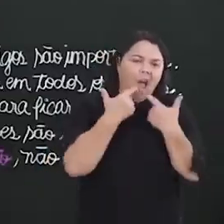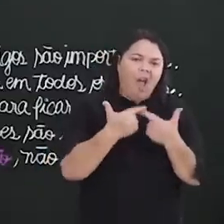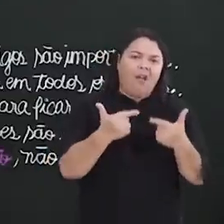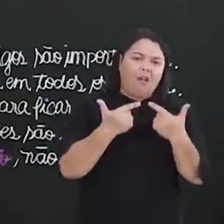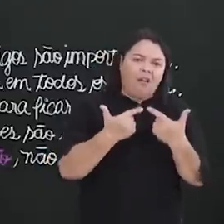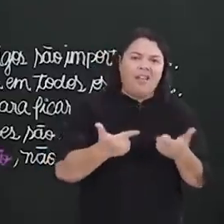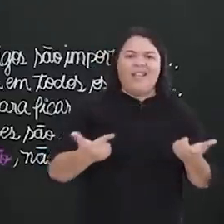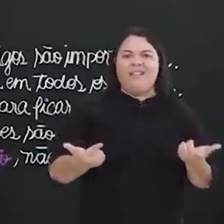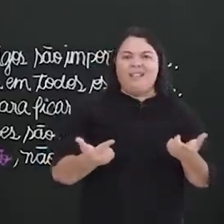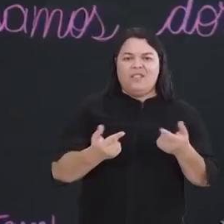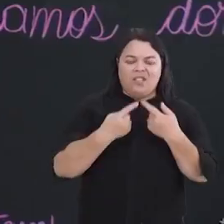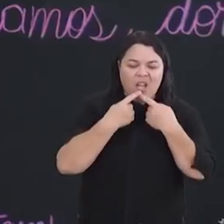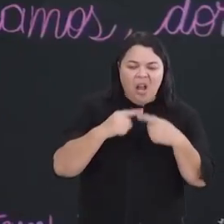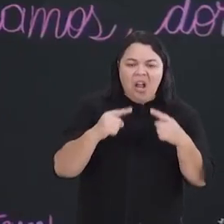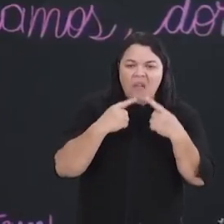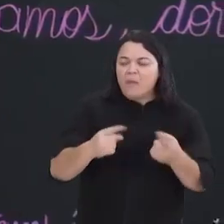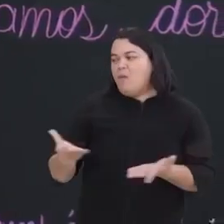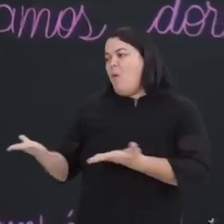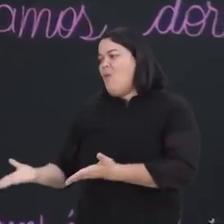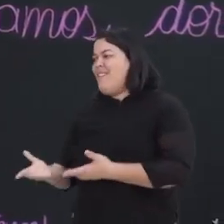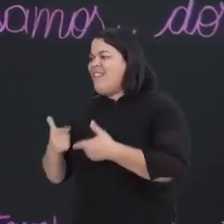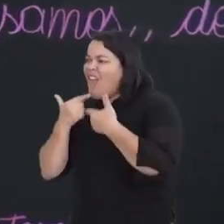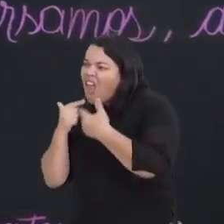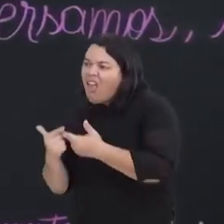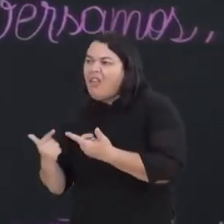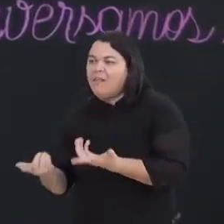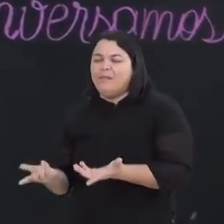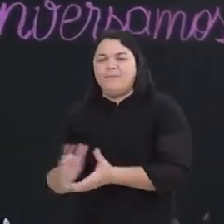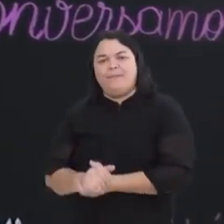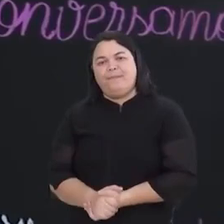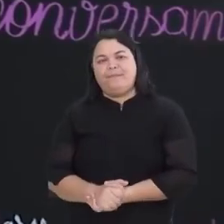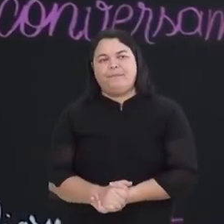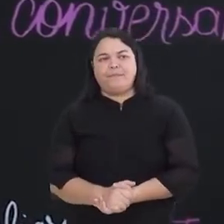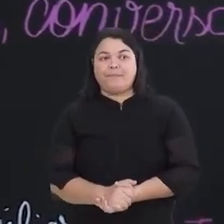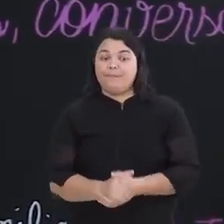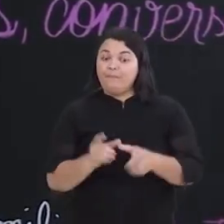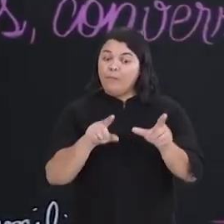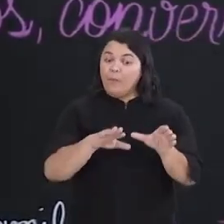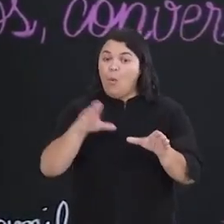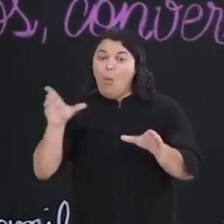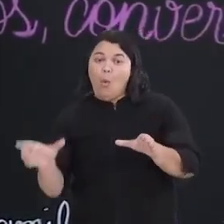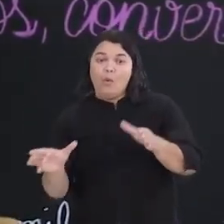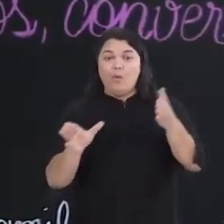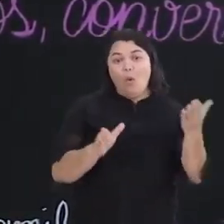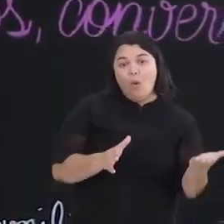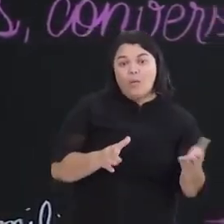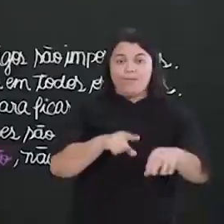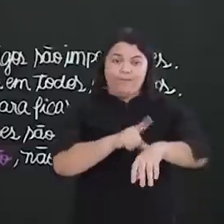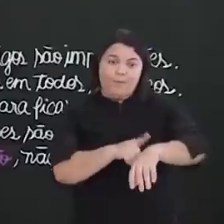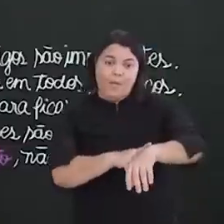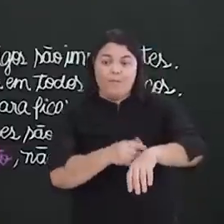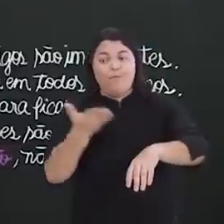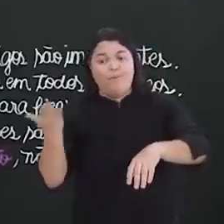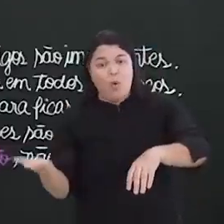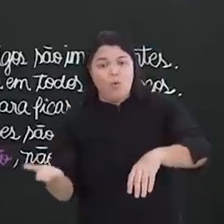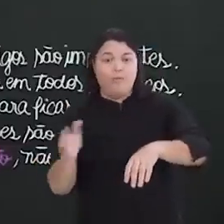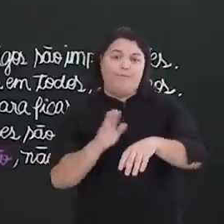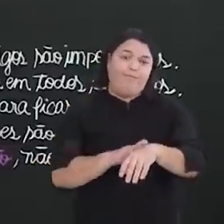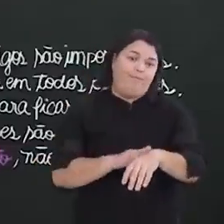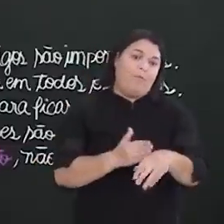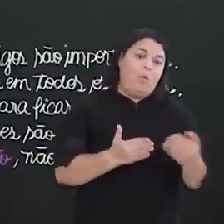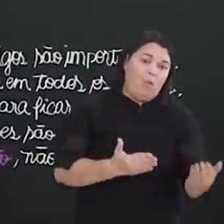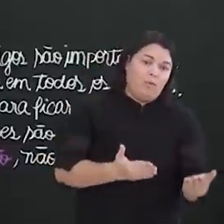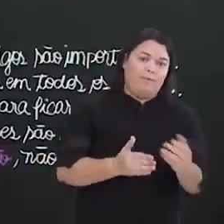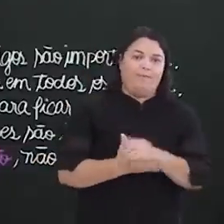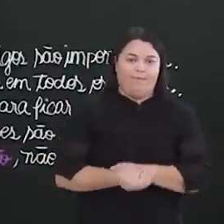uma hora a pessoa debocha. Essa relação de alternância é marcada por meio do uso do ora, ora. A gente pode usar também